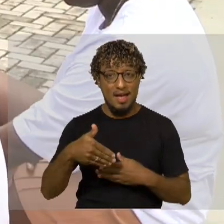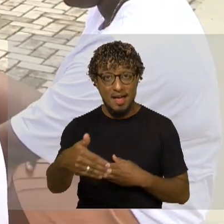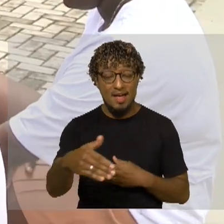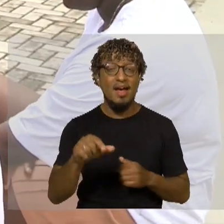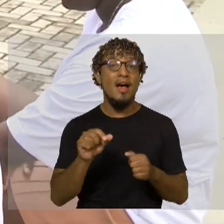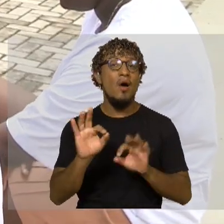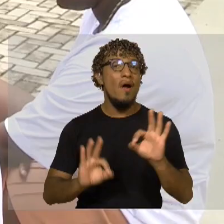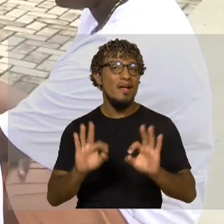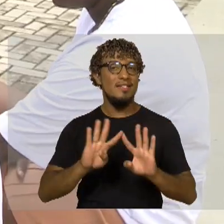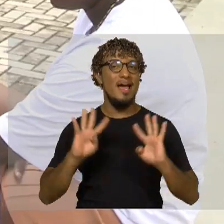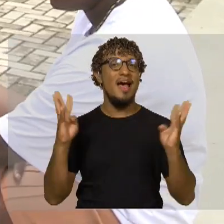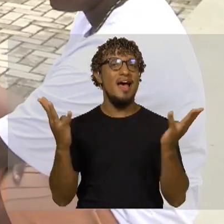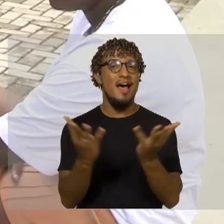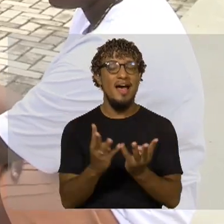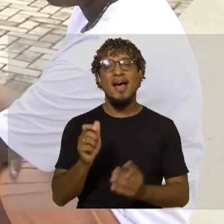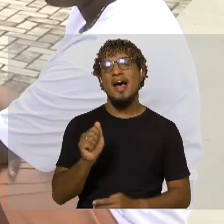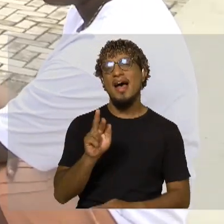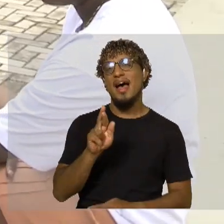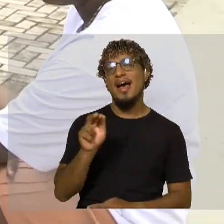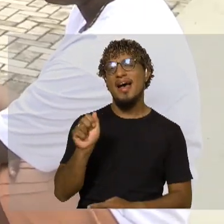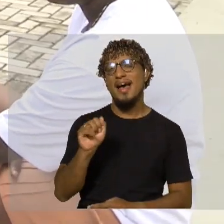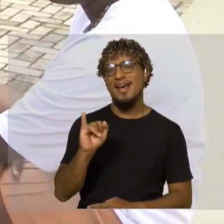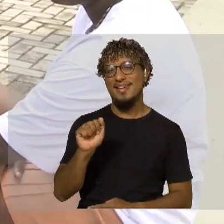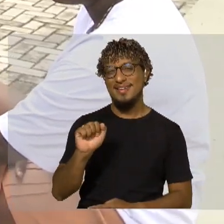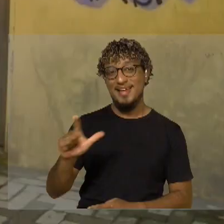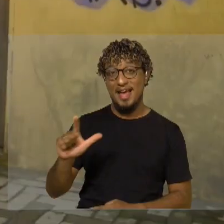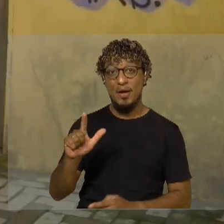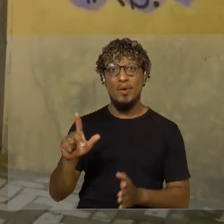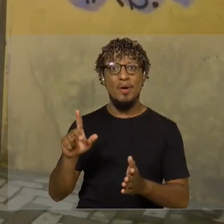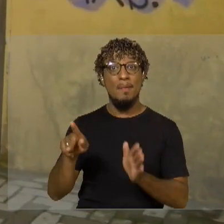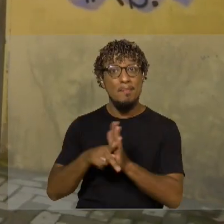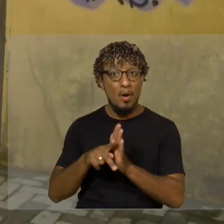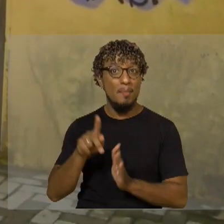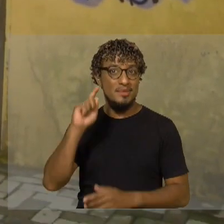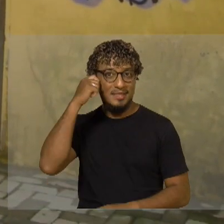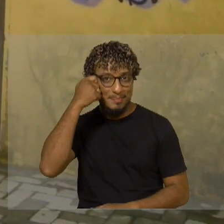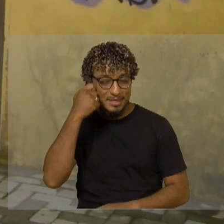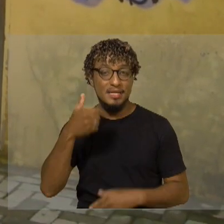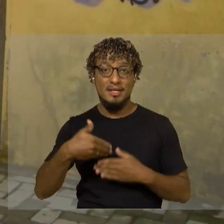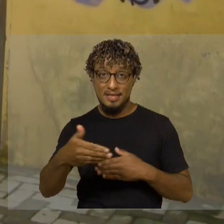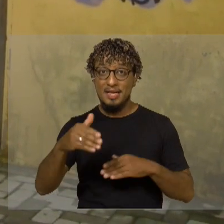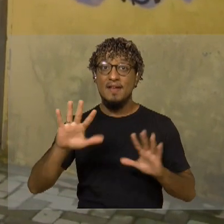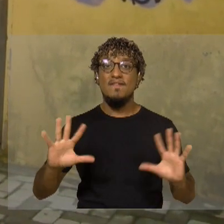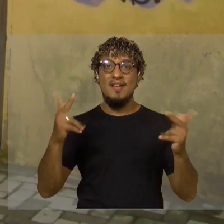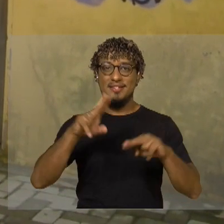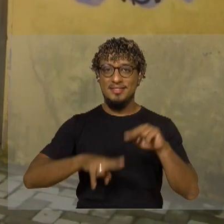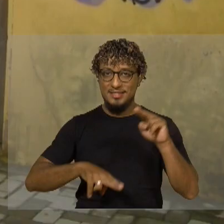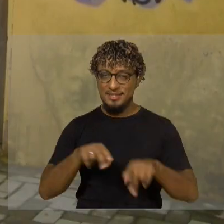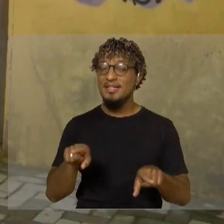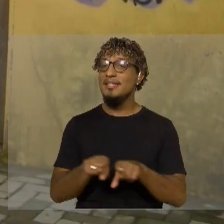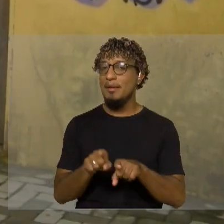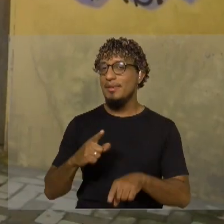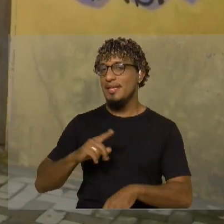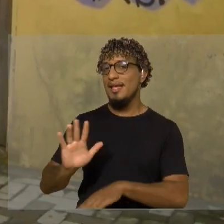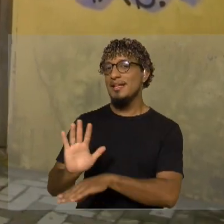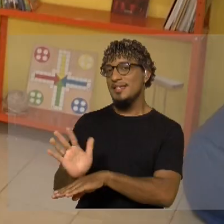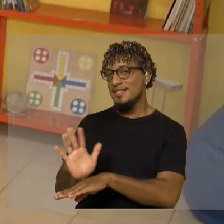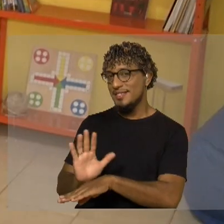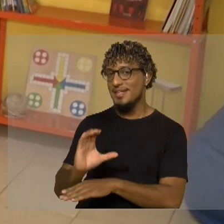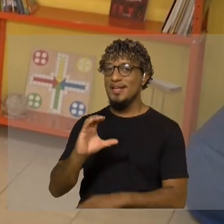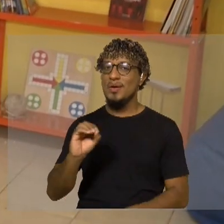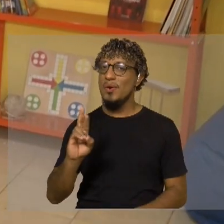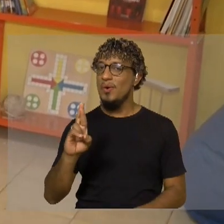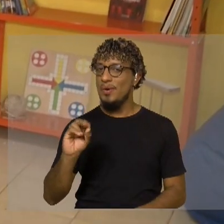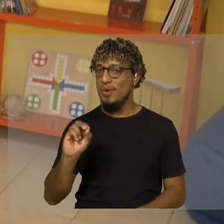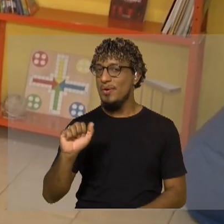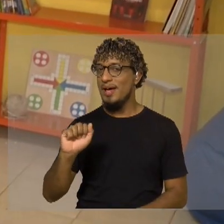o nosso Arraial das Pretas, agora para as festividades juninas. Nós temos também o Cine Coroadinho, que iniciou